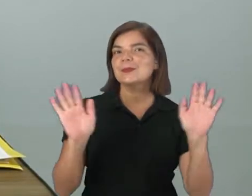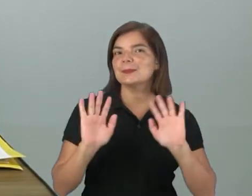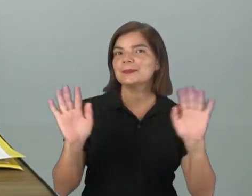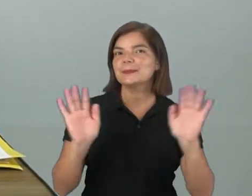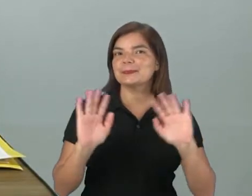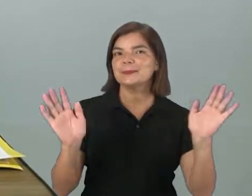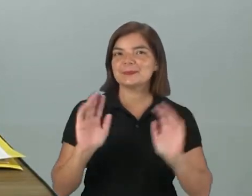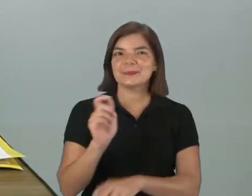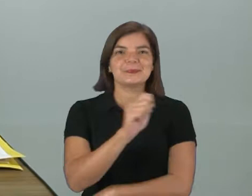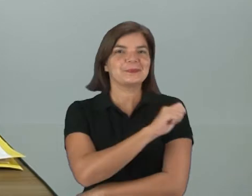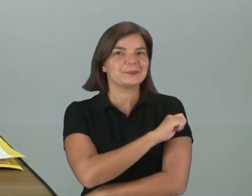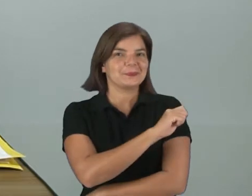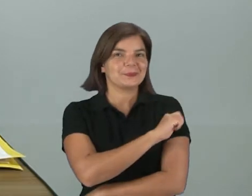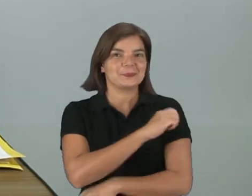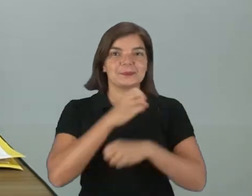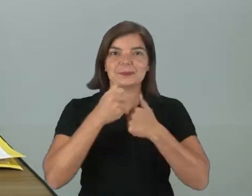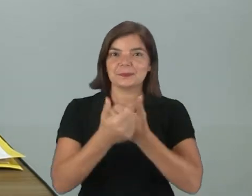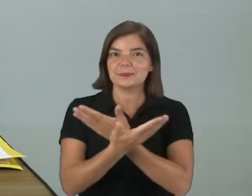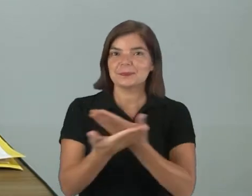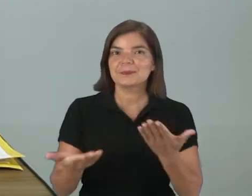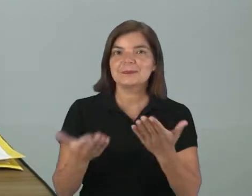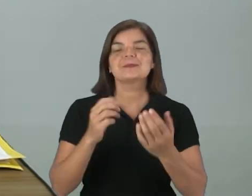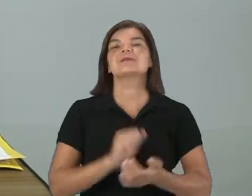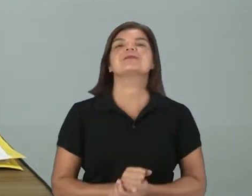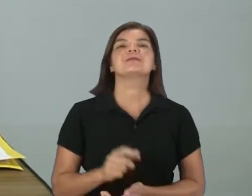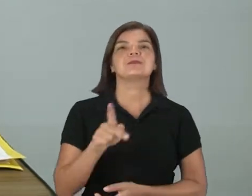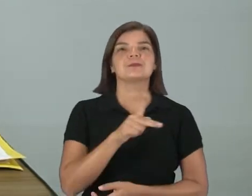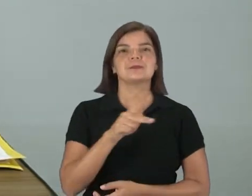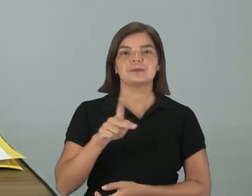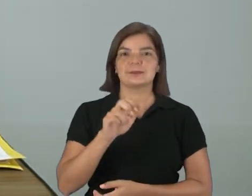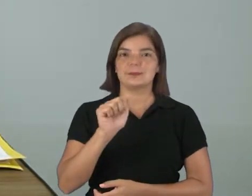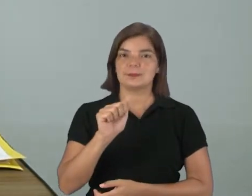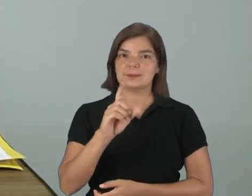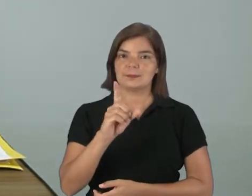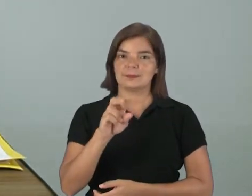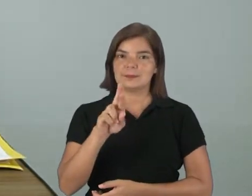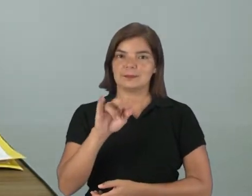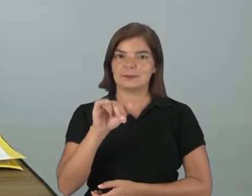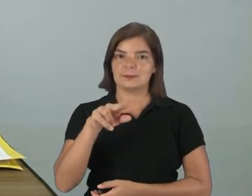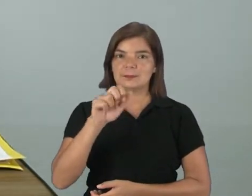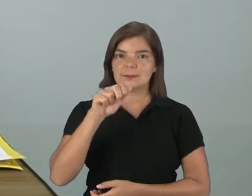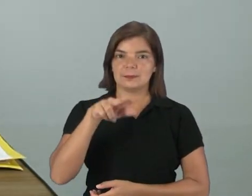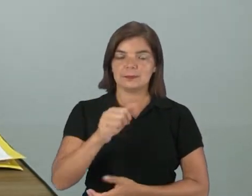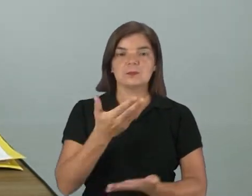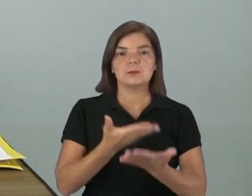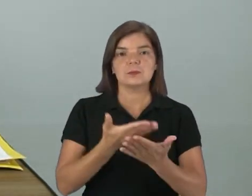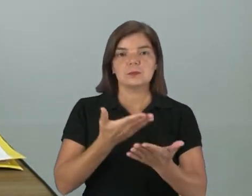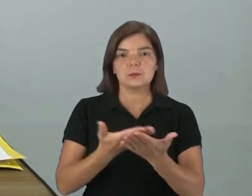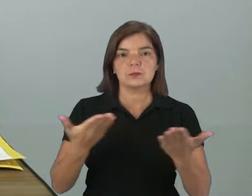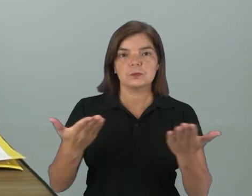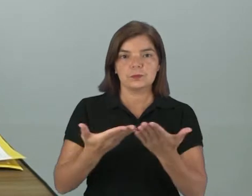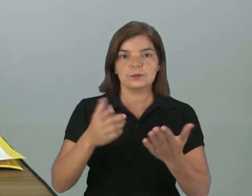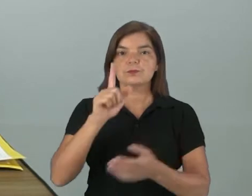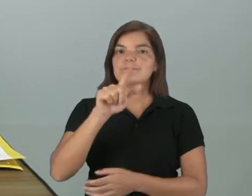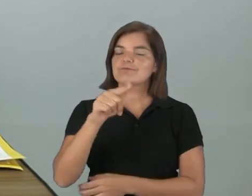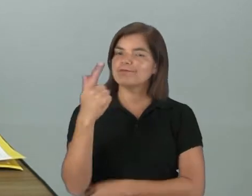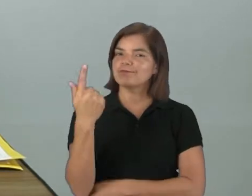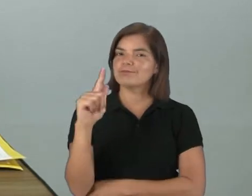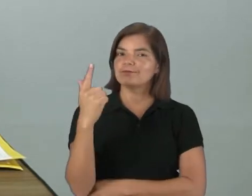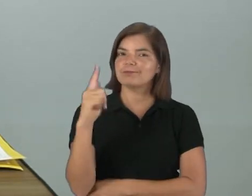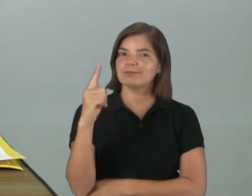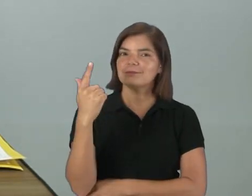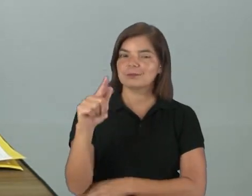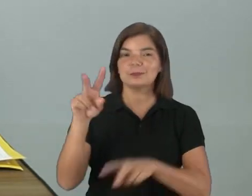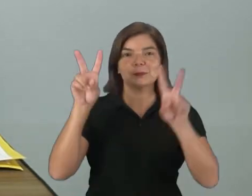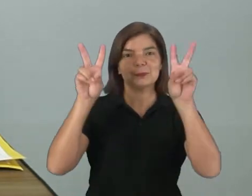Olá, estudantes, tudo bem com vocês? Sou a professora Adriana. Nossa aula de hoje é em Geografia,